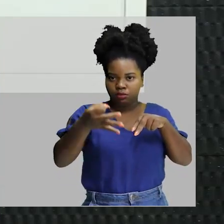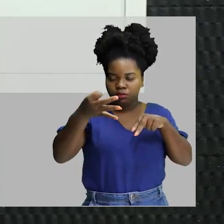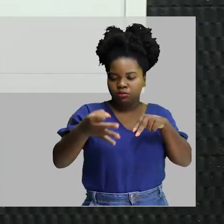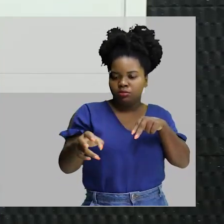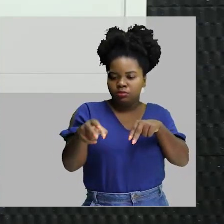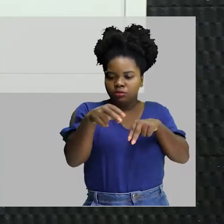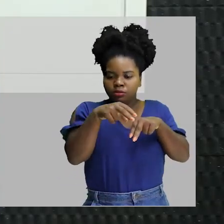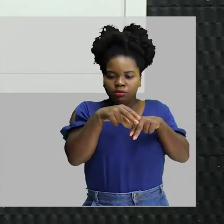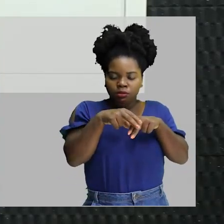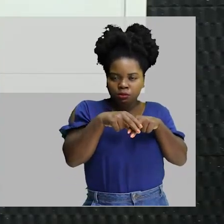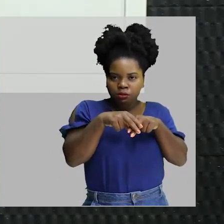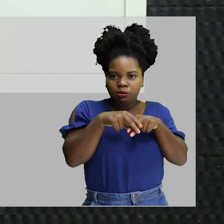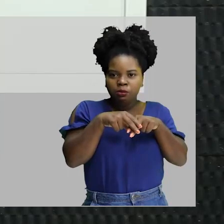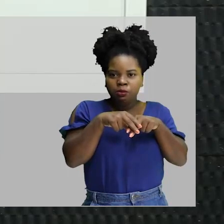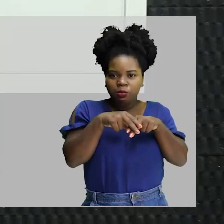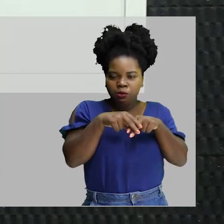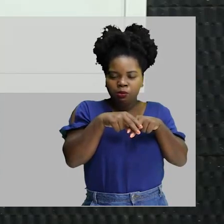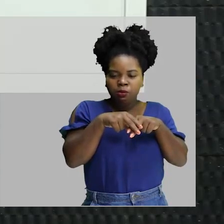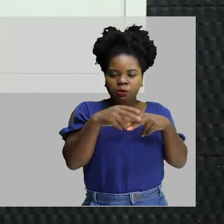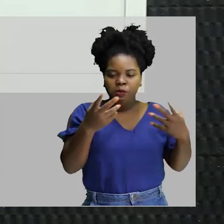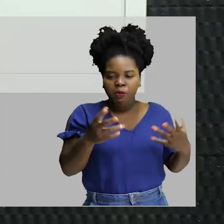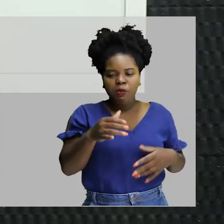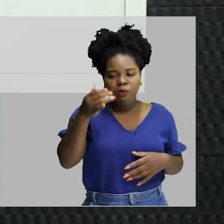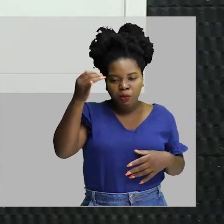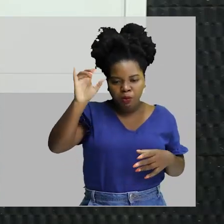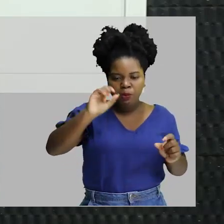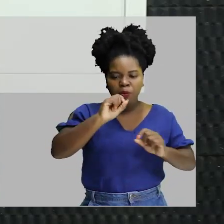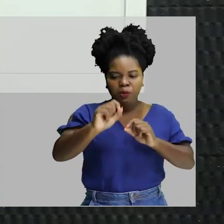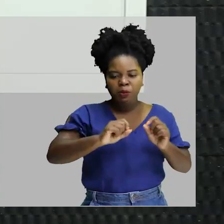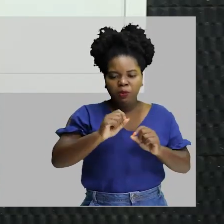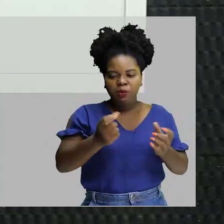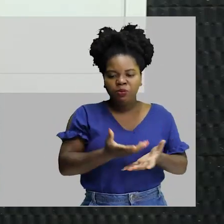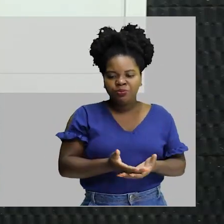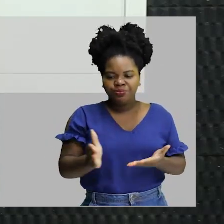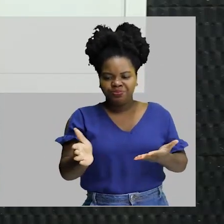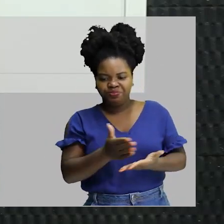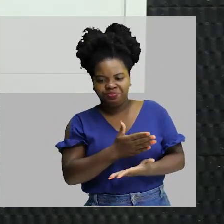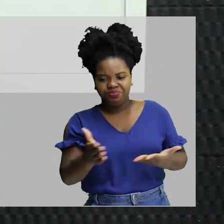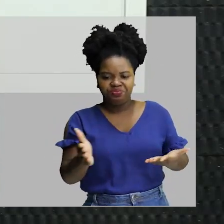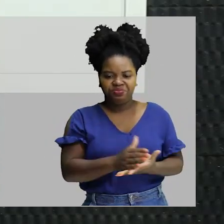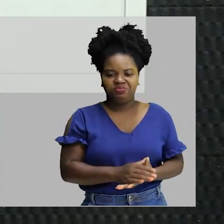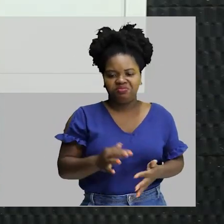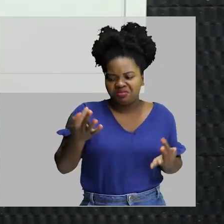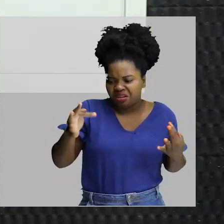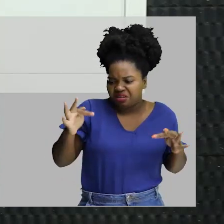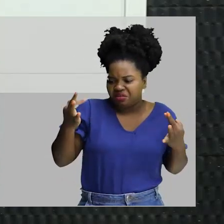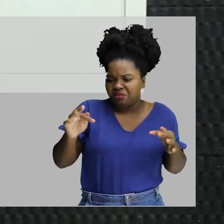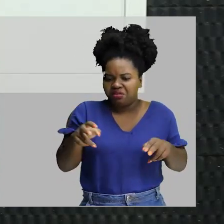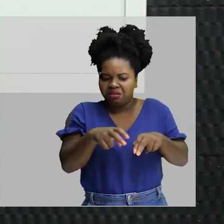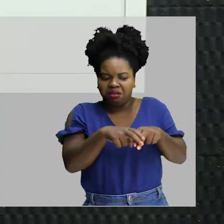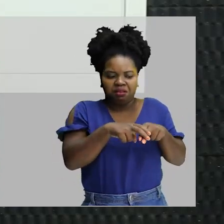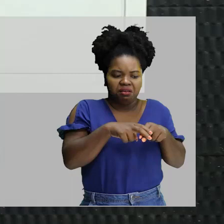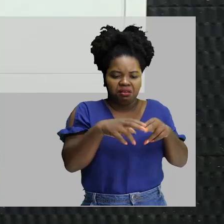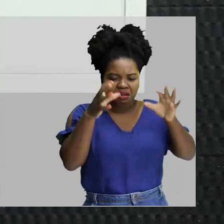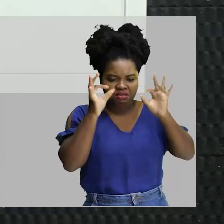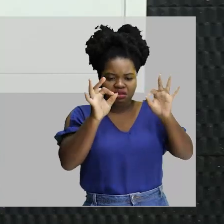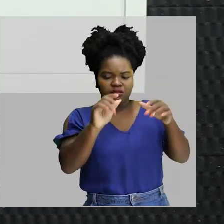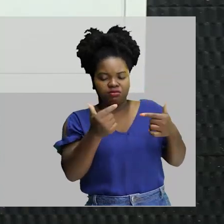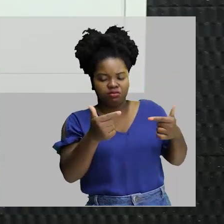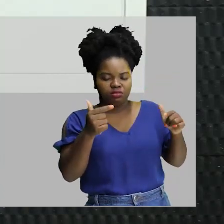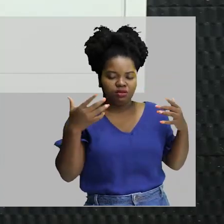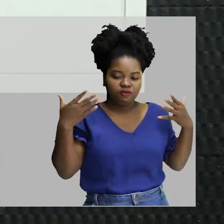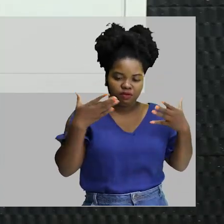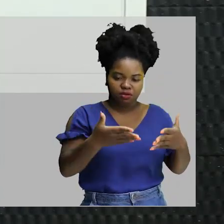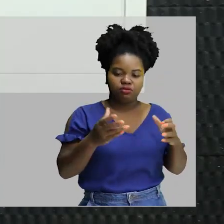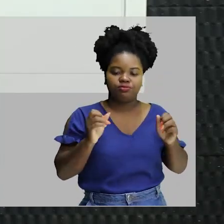muito aí dispersando na hora, tentando, com algumas dores, né, perder a atenção, tá bom? Então, nós